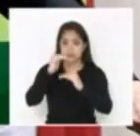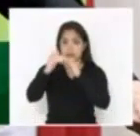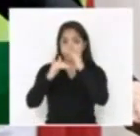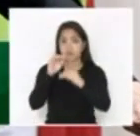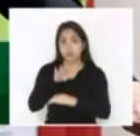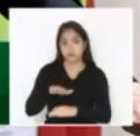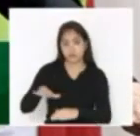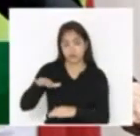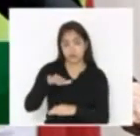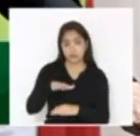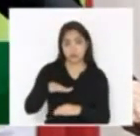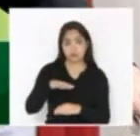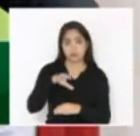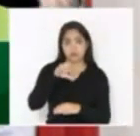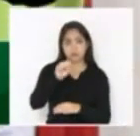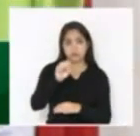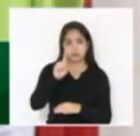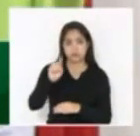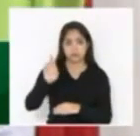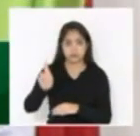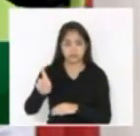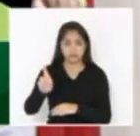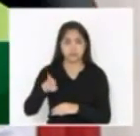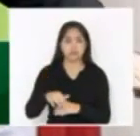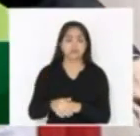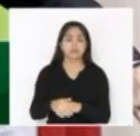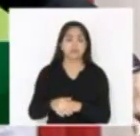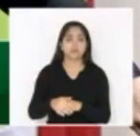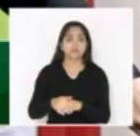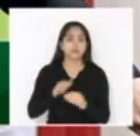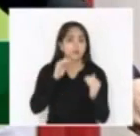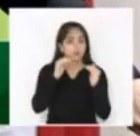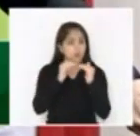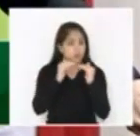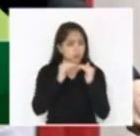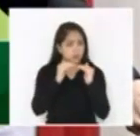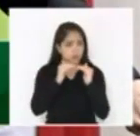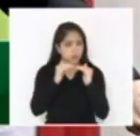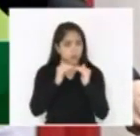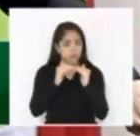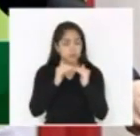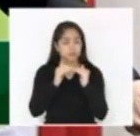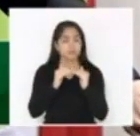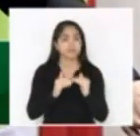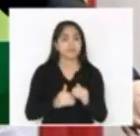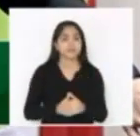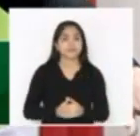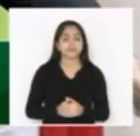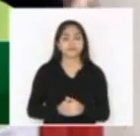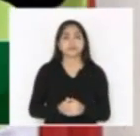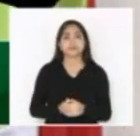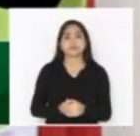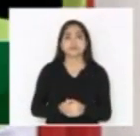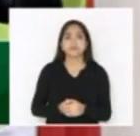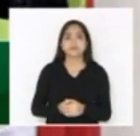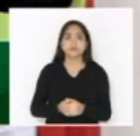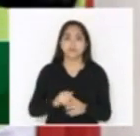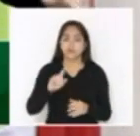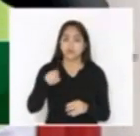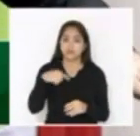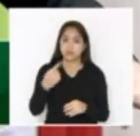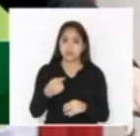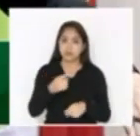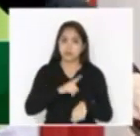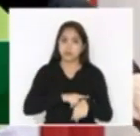Mota, e vou ocupar uma parte, depois, né,